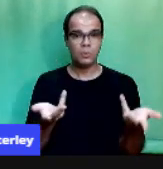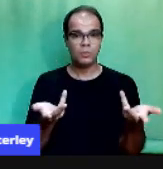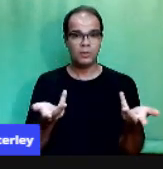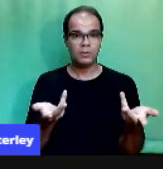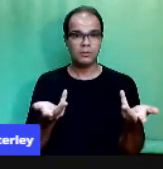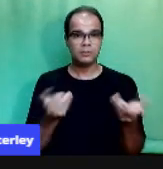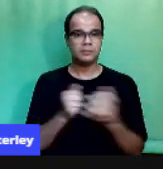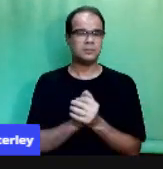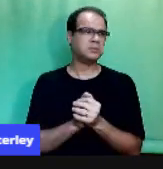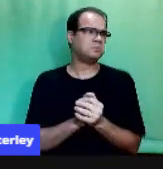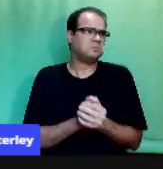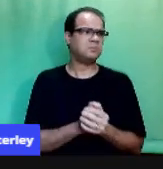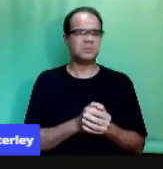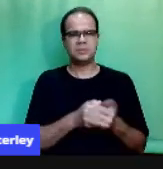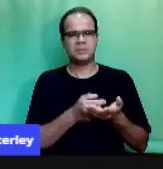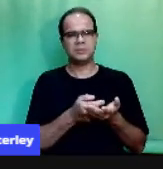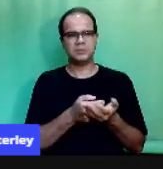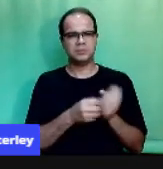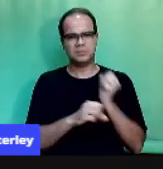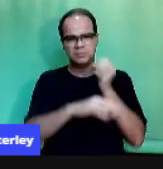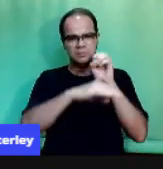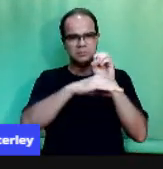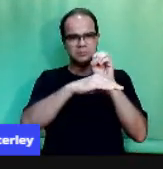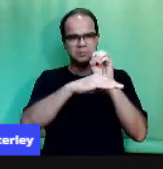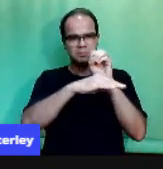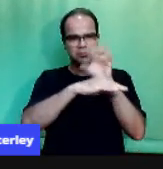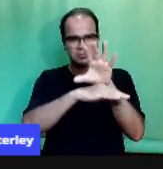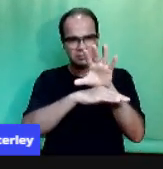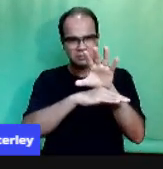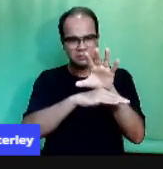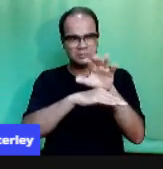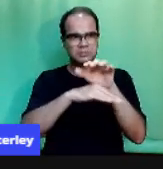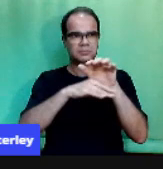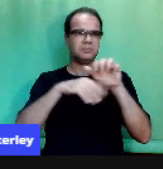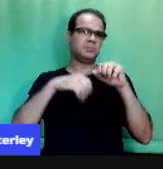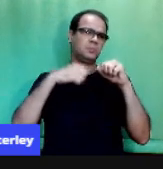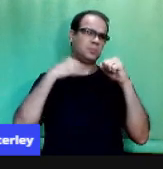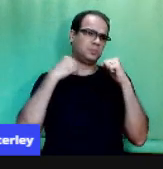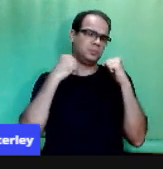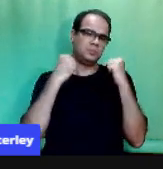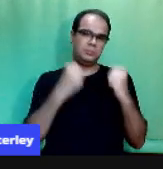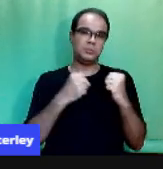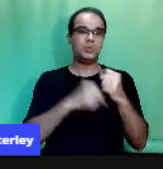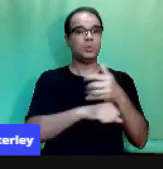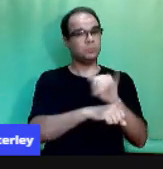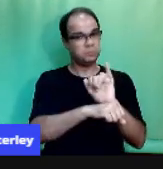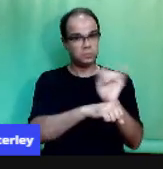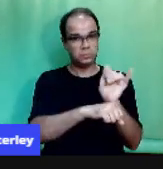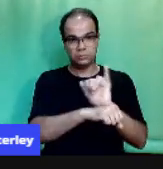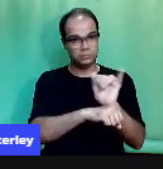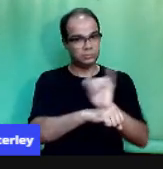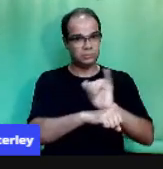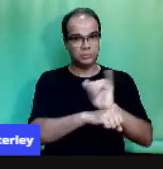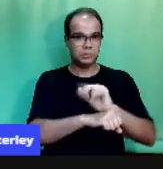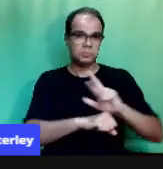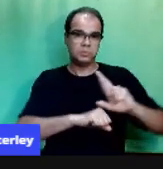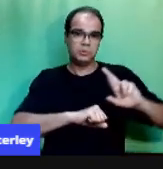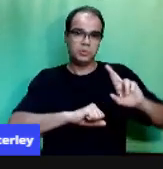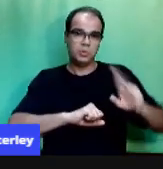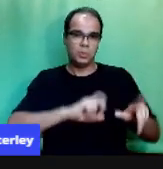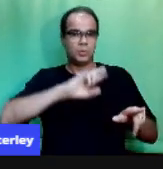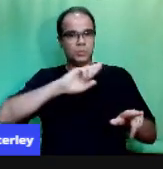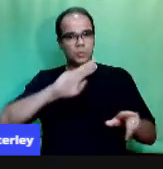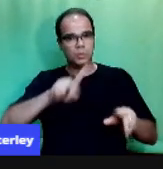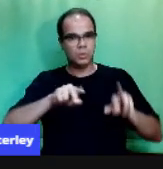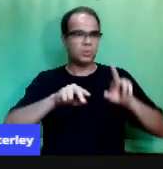de texto, de apresentação. O professor poderá utilizar o YouTube, entre outras